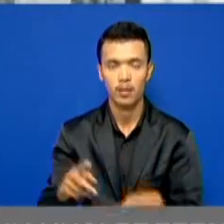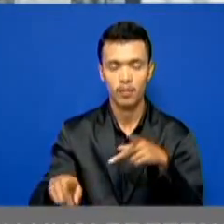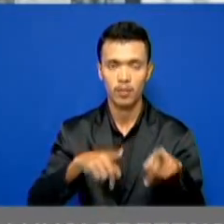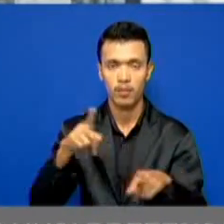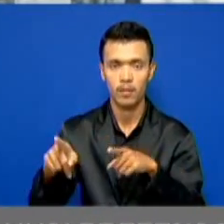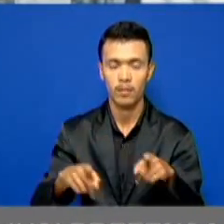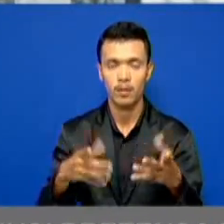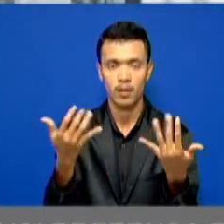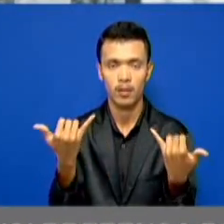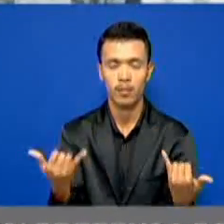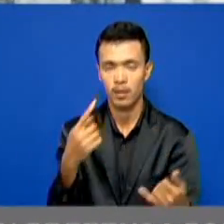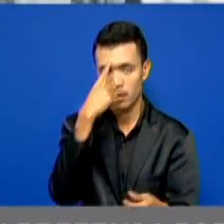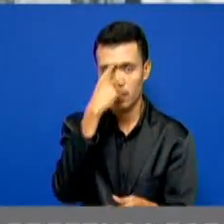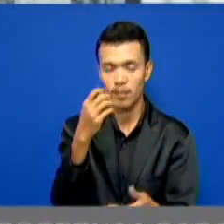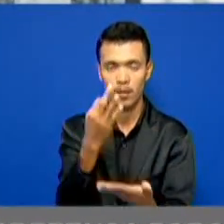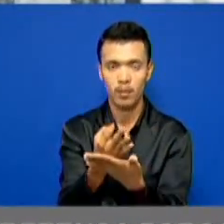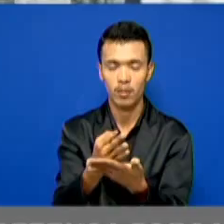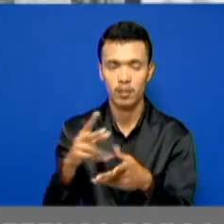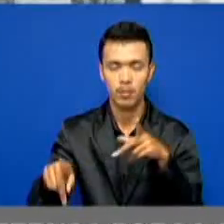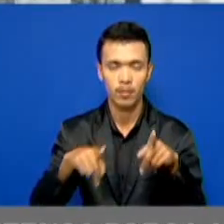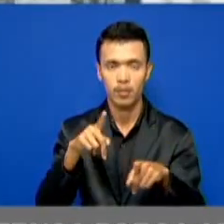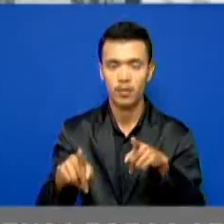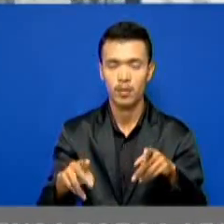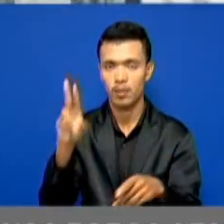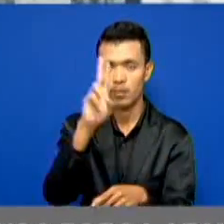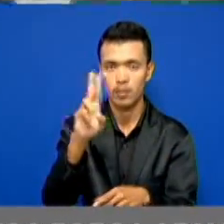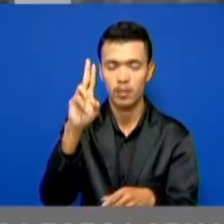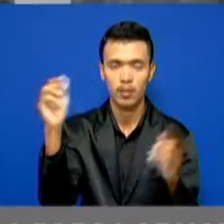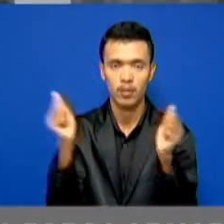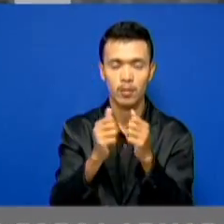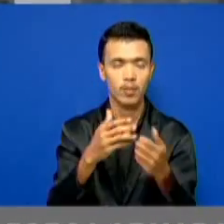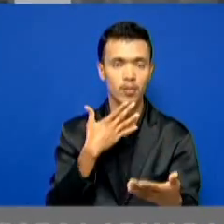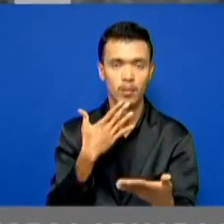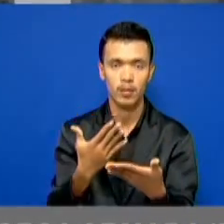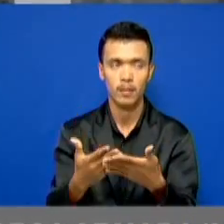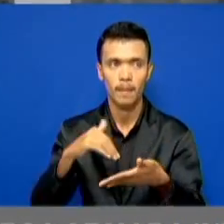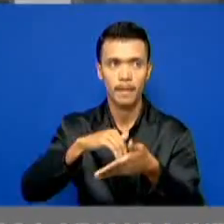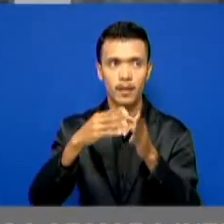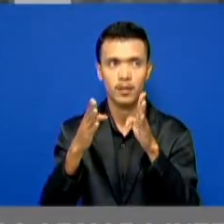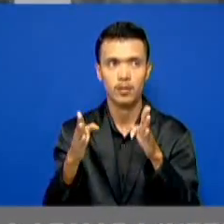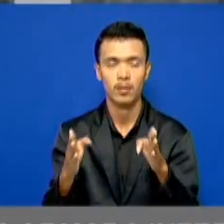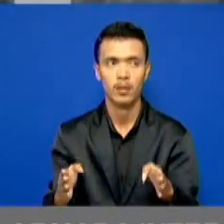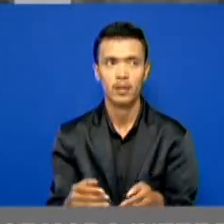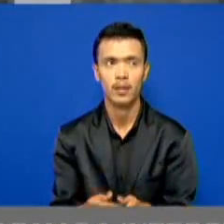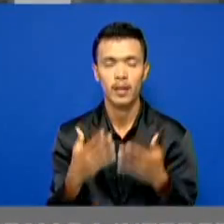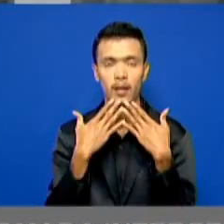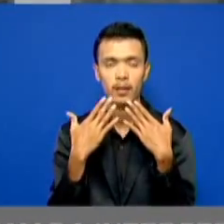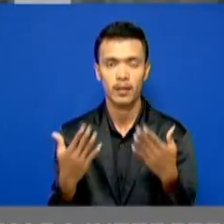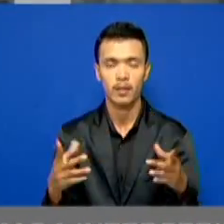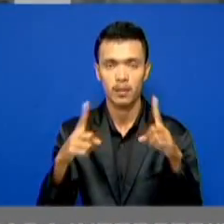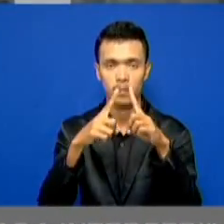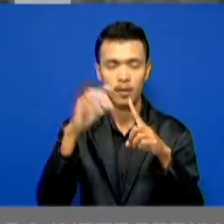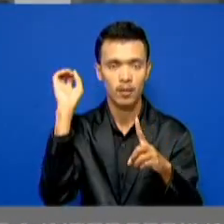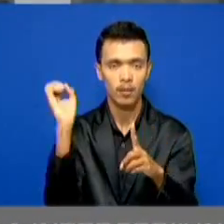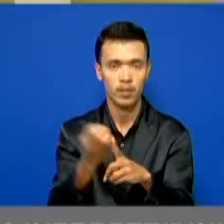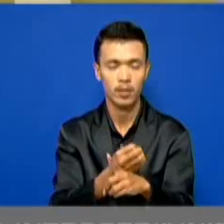e dané. Tamba o São Povunia tem que zerar o dia, no cuidado de dia. Bolseira Jurema Pinto agradece a